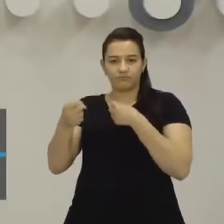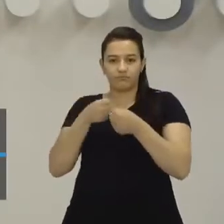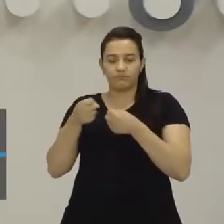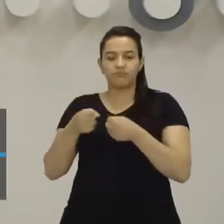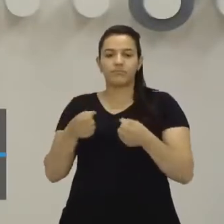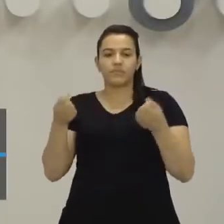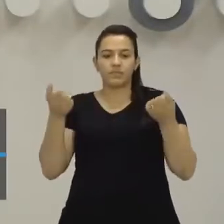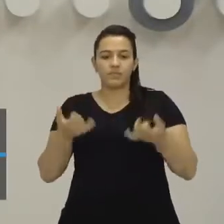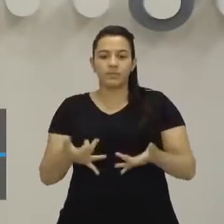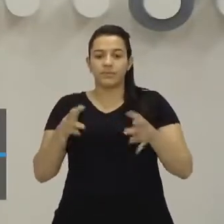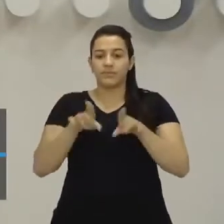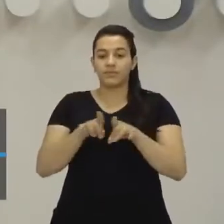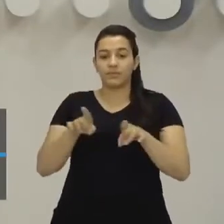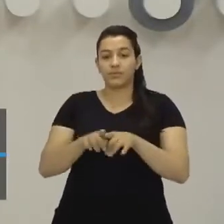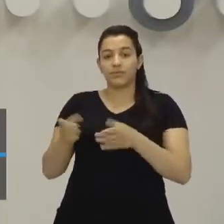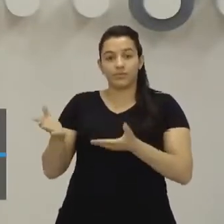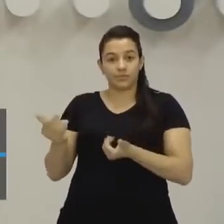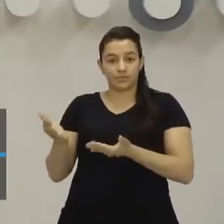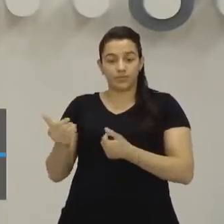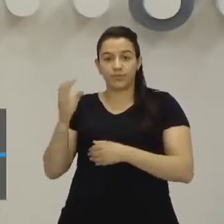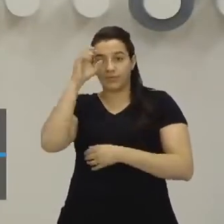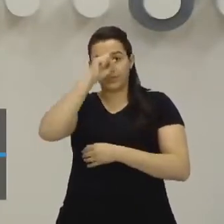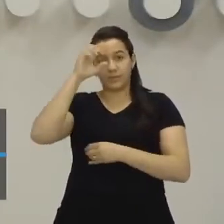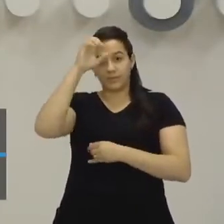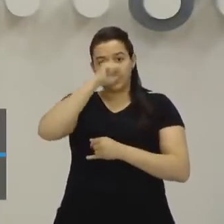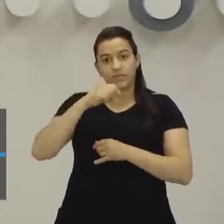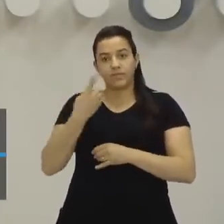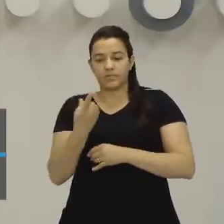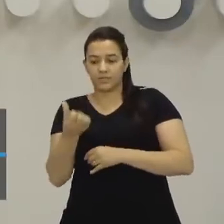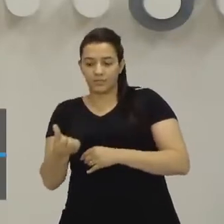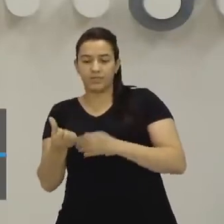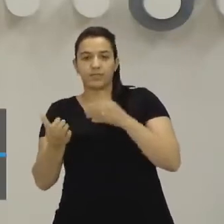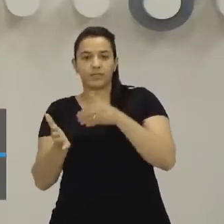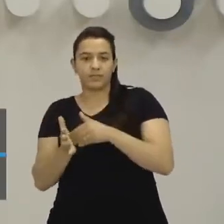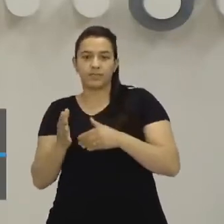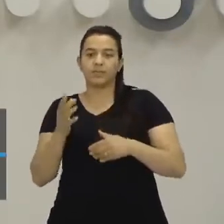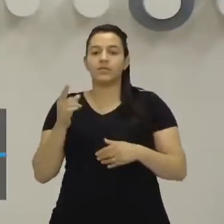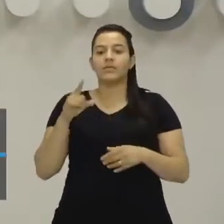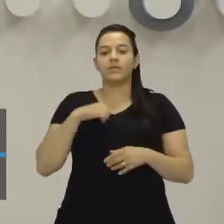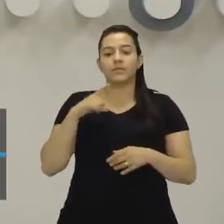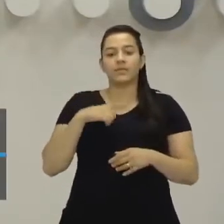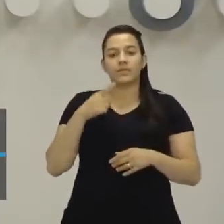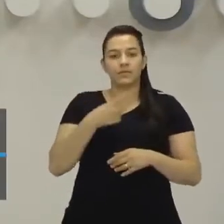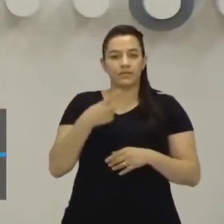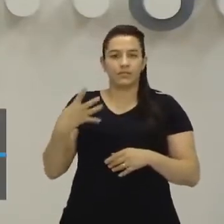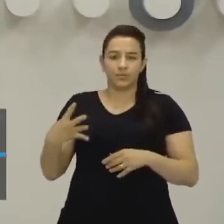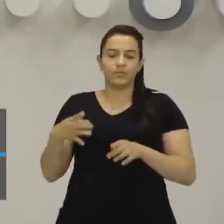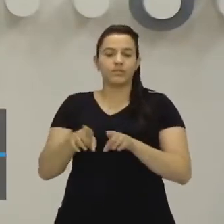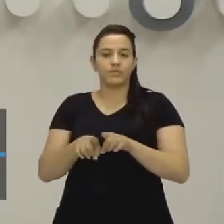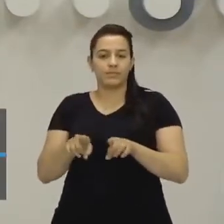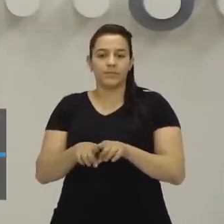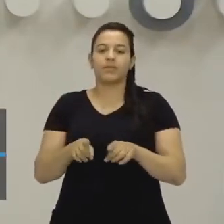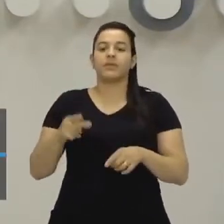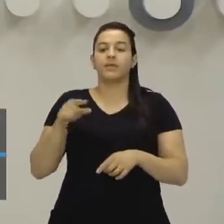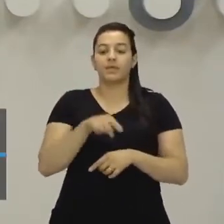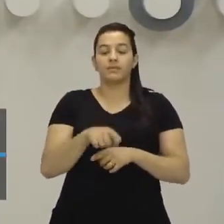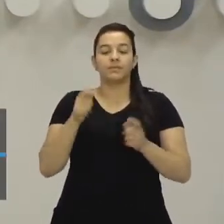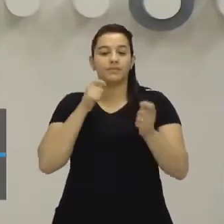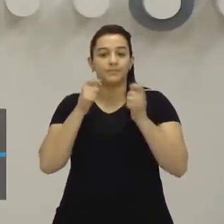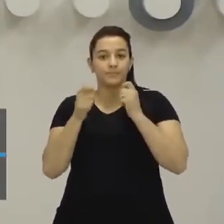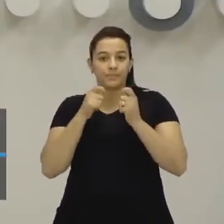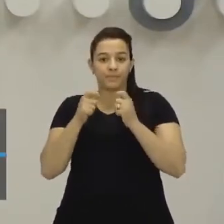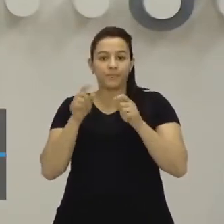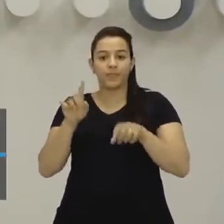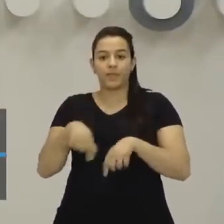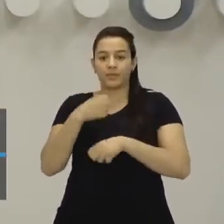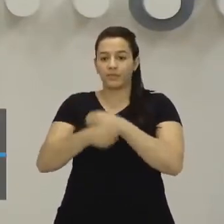fala aí dos 16 anos, ressalva 14 anos como menor o jovem aprendiz, e outra situação, essa reportagem, né, ela é